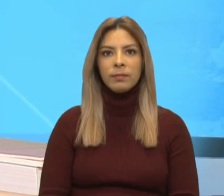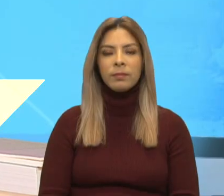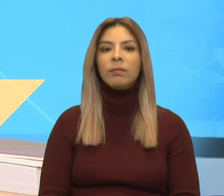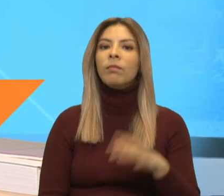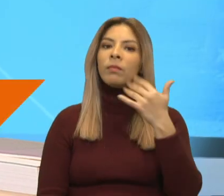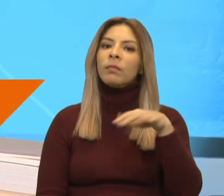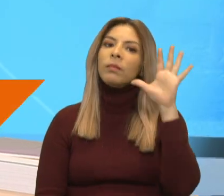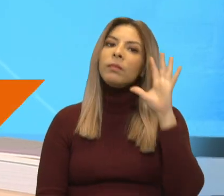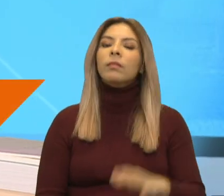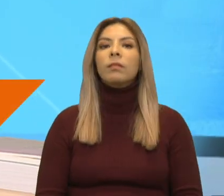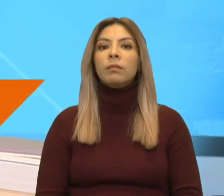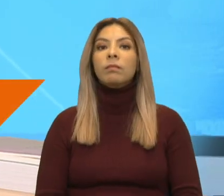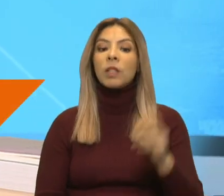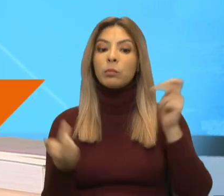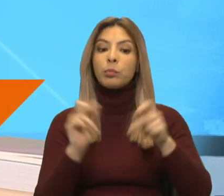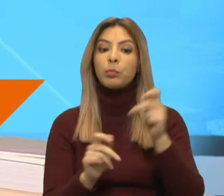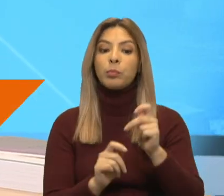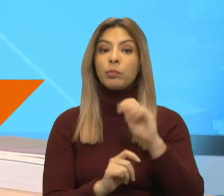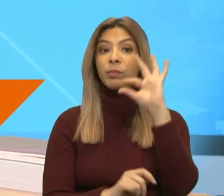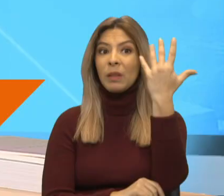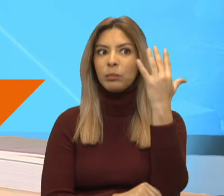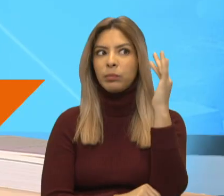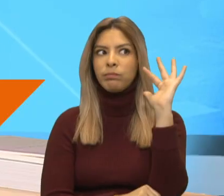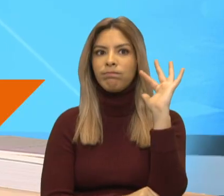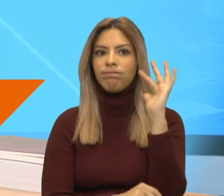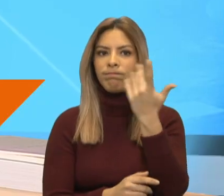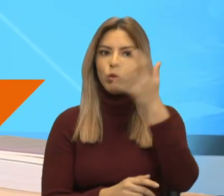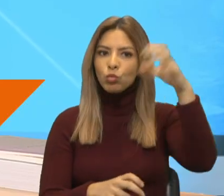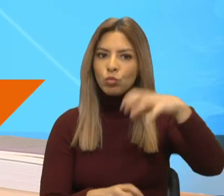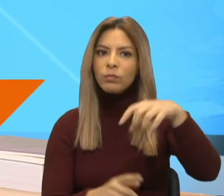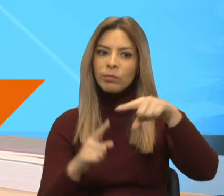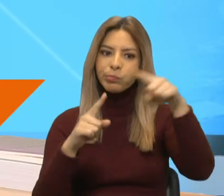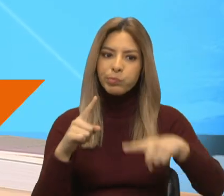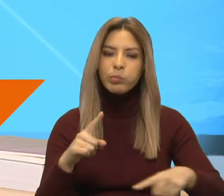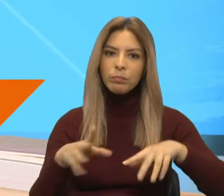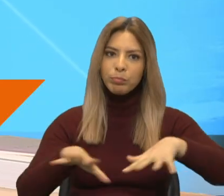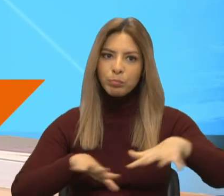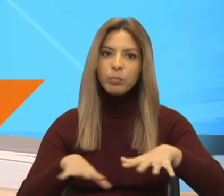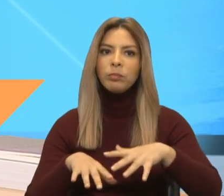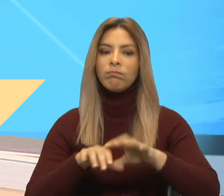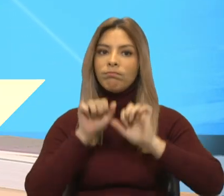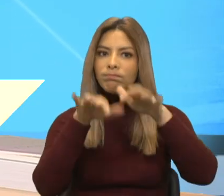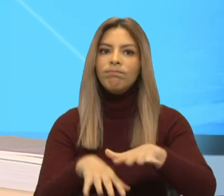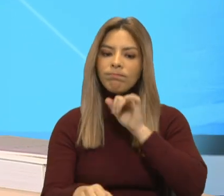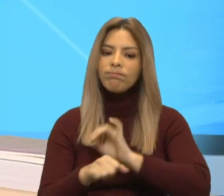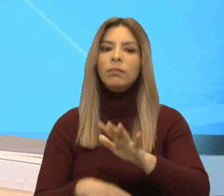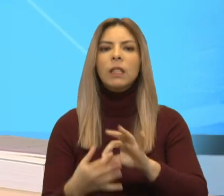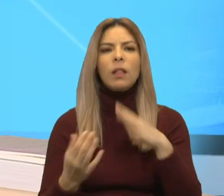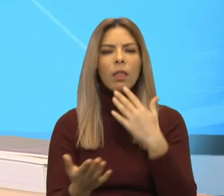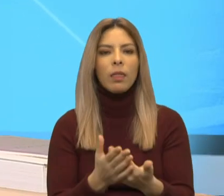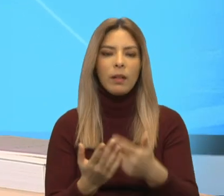Olá, muito boa tarde. As catástrofes naturais sucedem-se num país onde a instabilidade política gera confrontos sociais